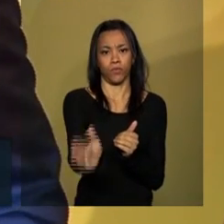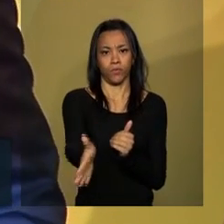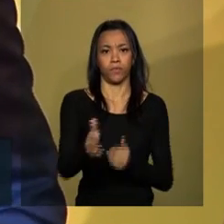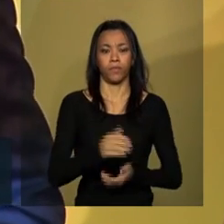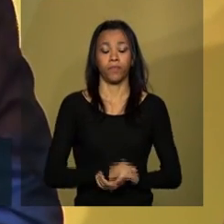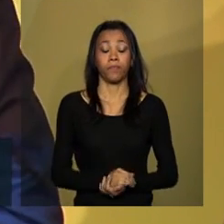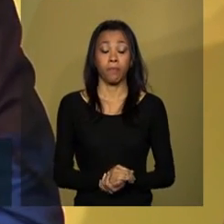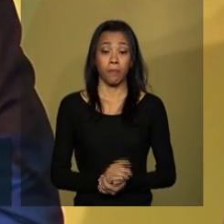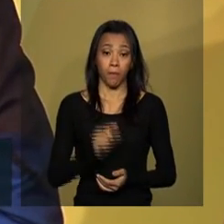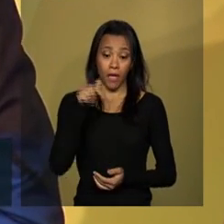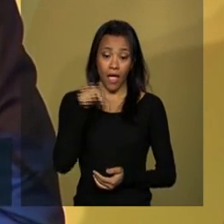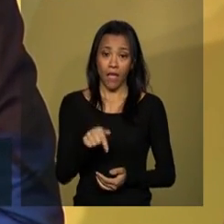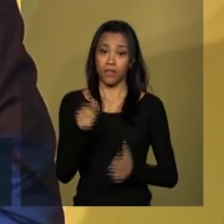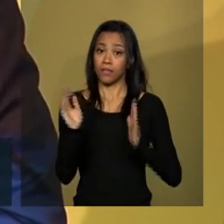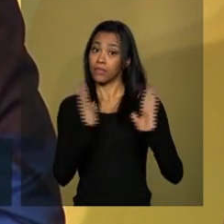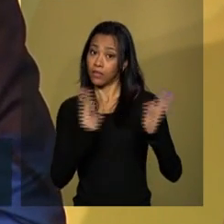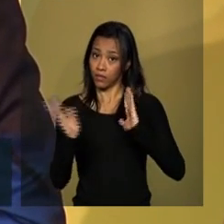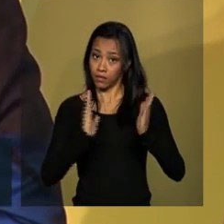Essa transição